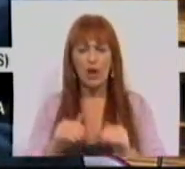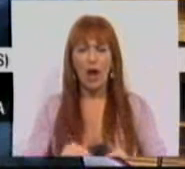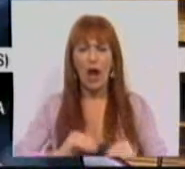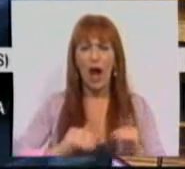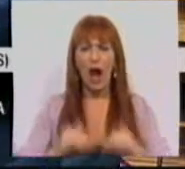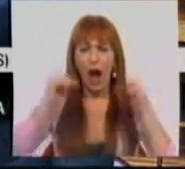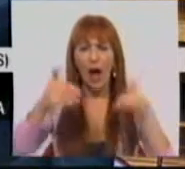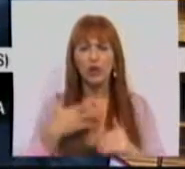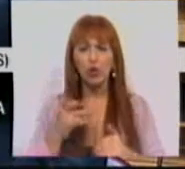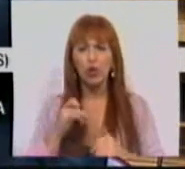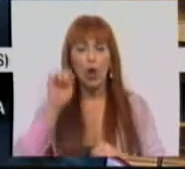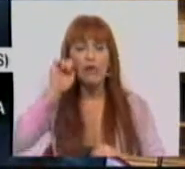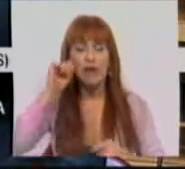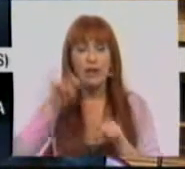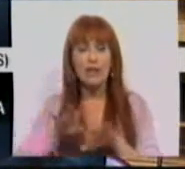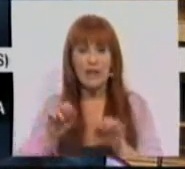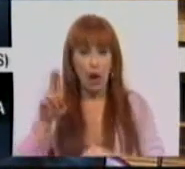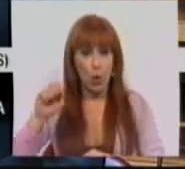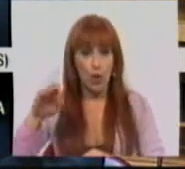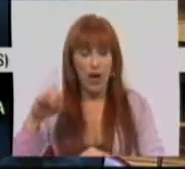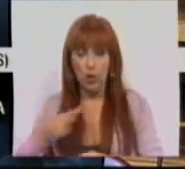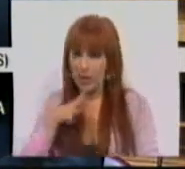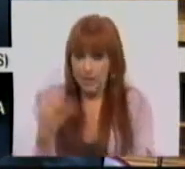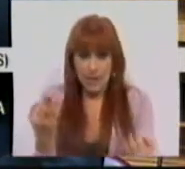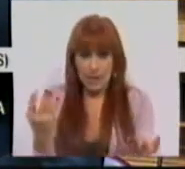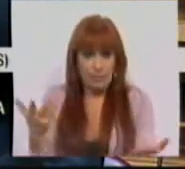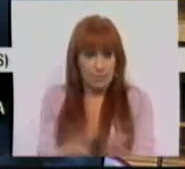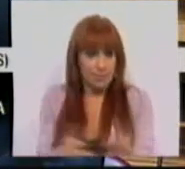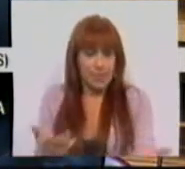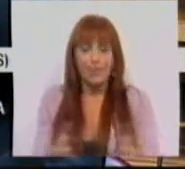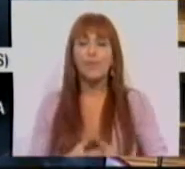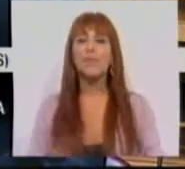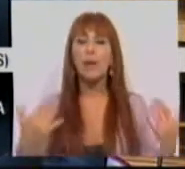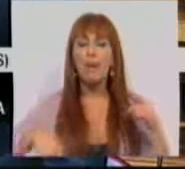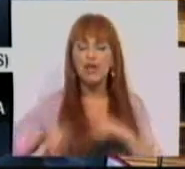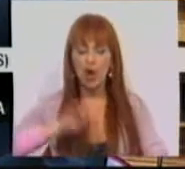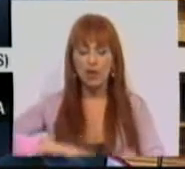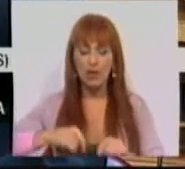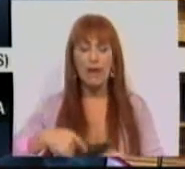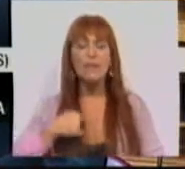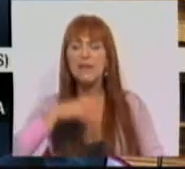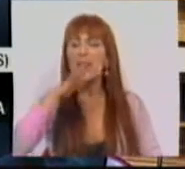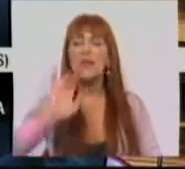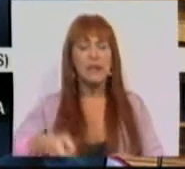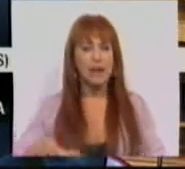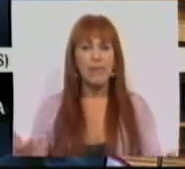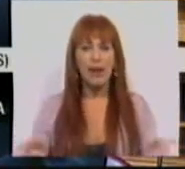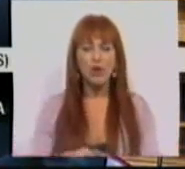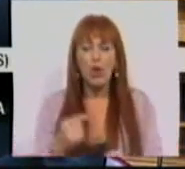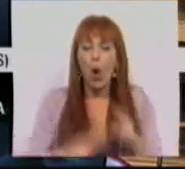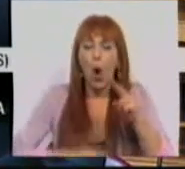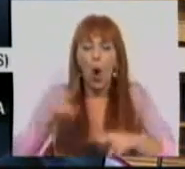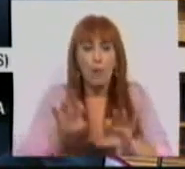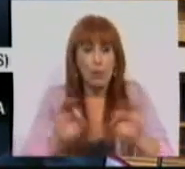Douro Vinheteiro, como a Unesco reconheceu. Mas nós também temos que afirmar que uma